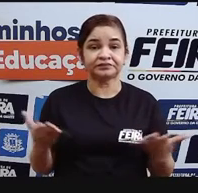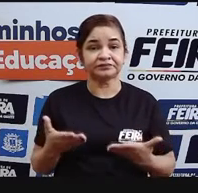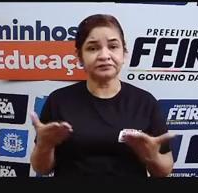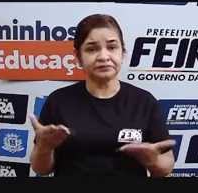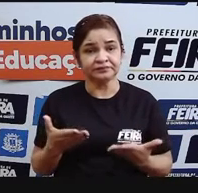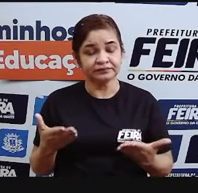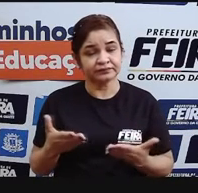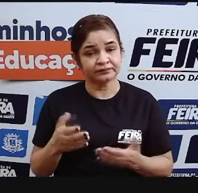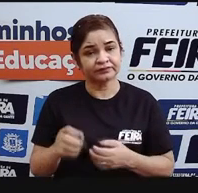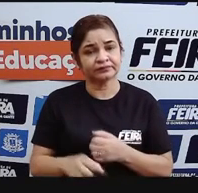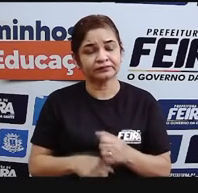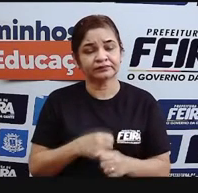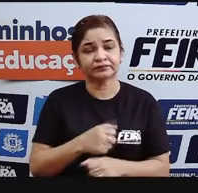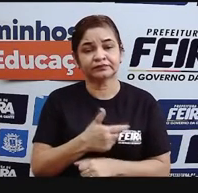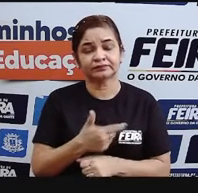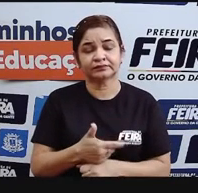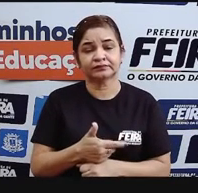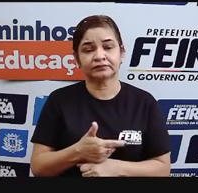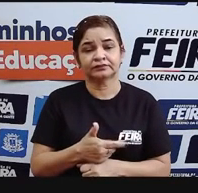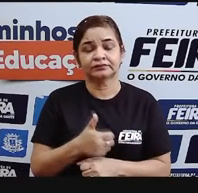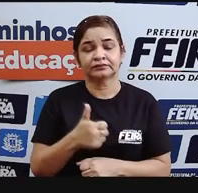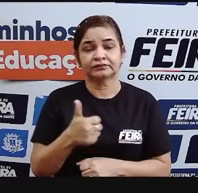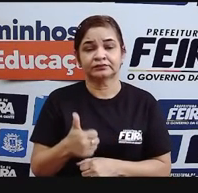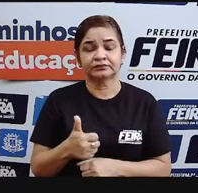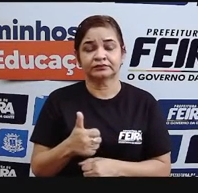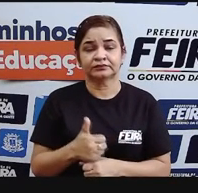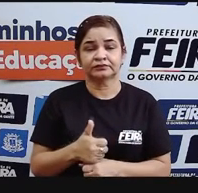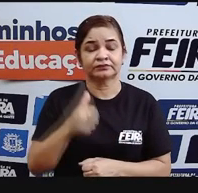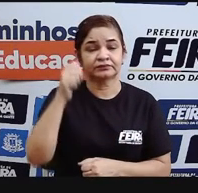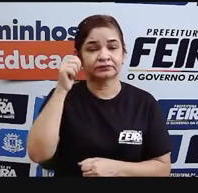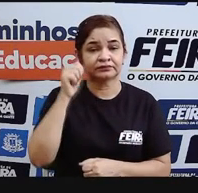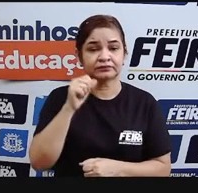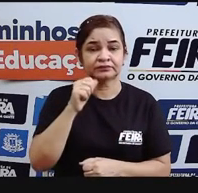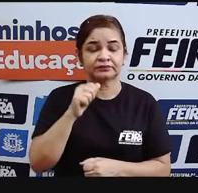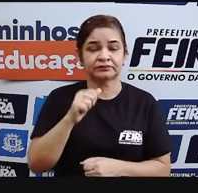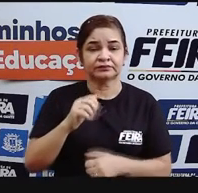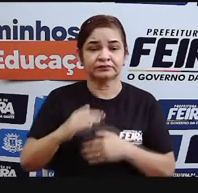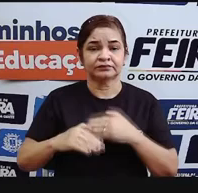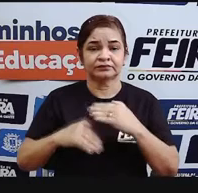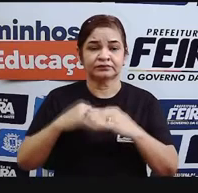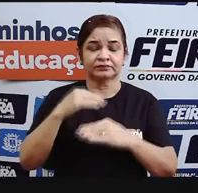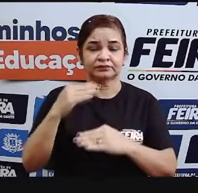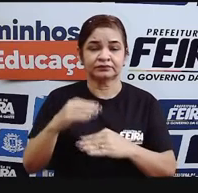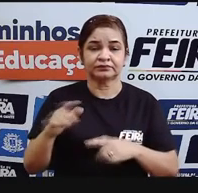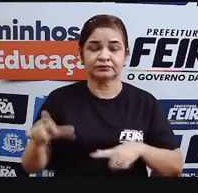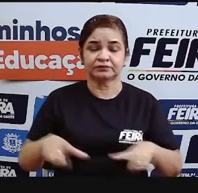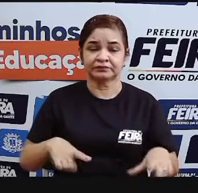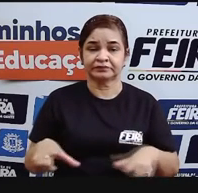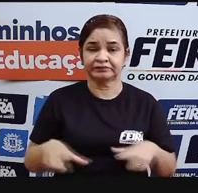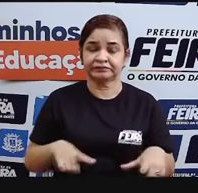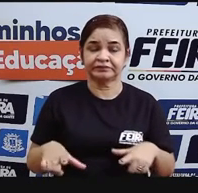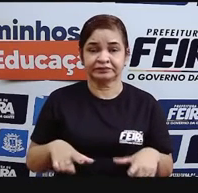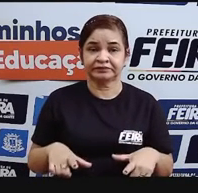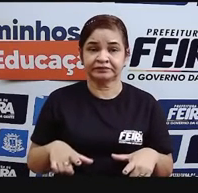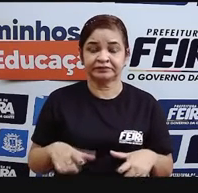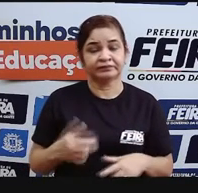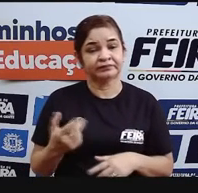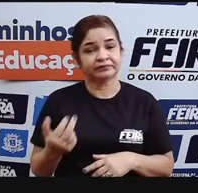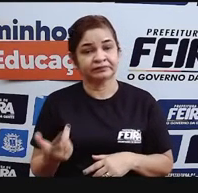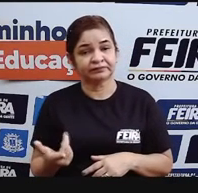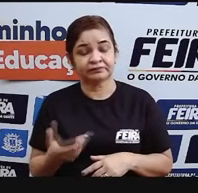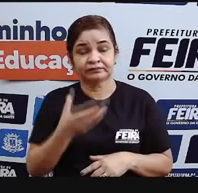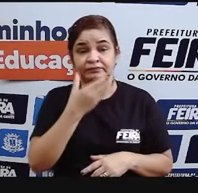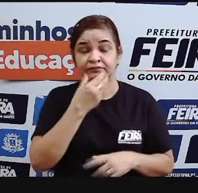pleno século XXI, as mulheres exercem, na maioria das vezes, o mesmo trabalho que os homens